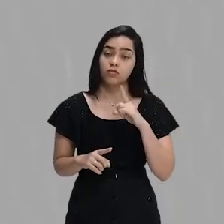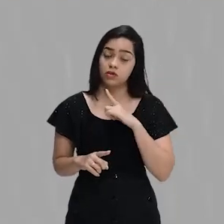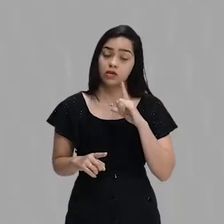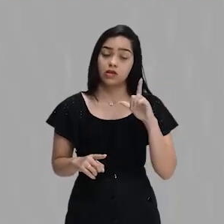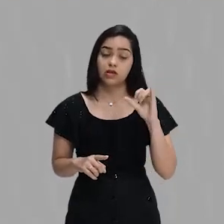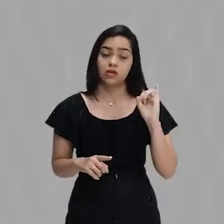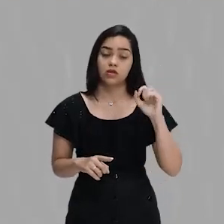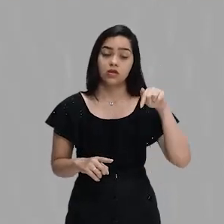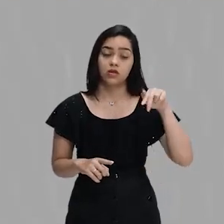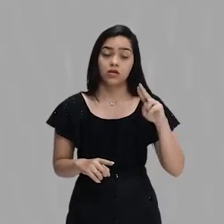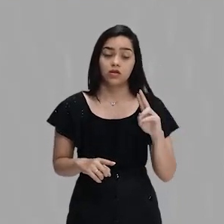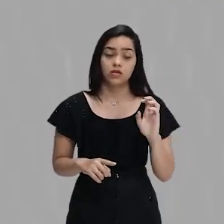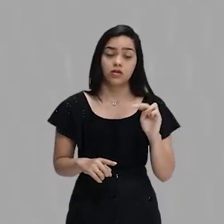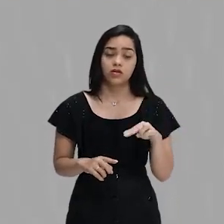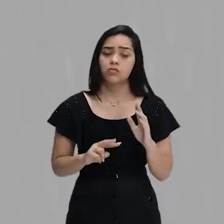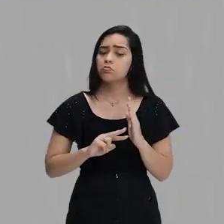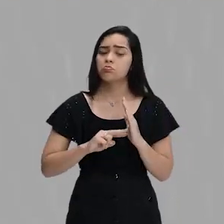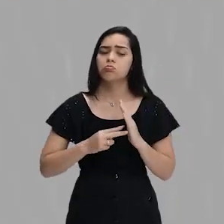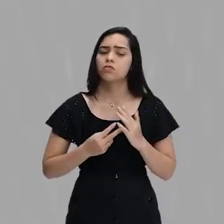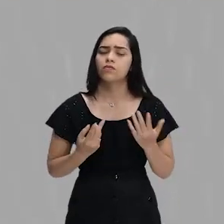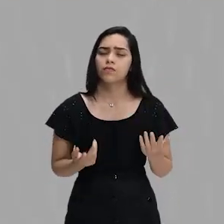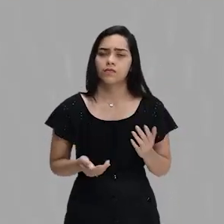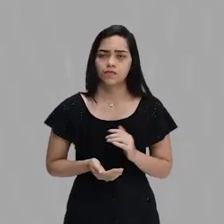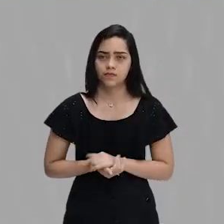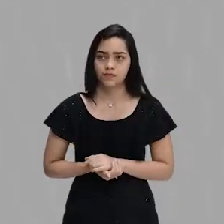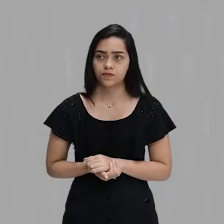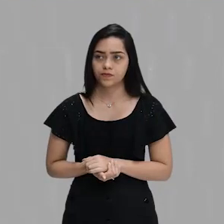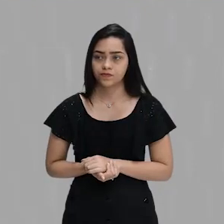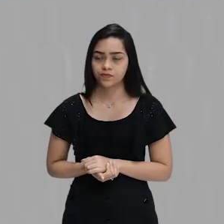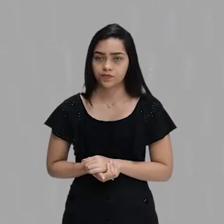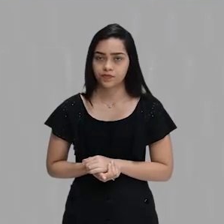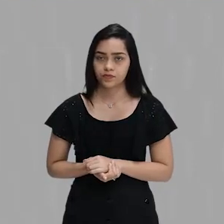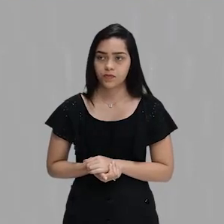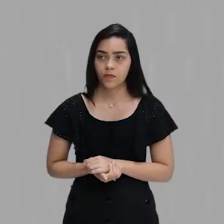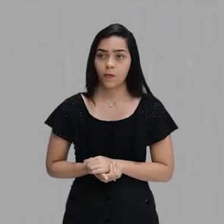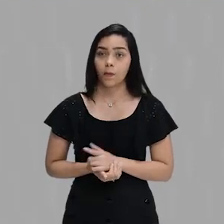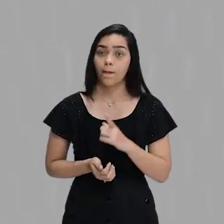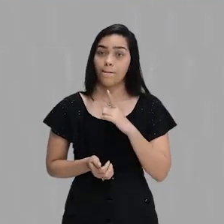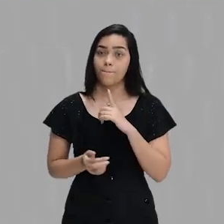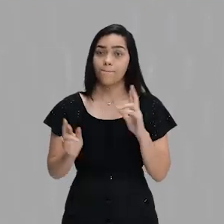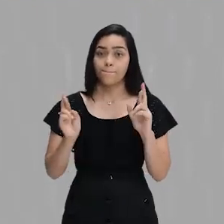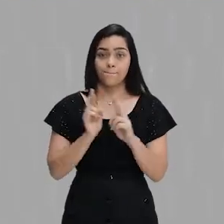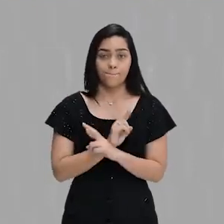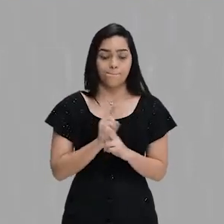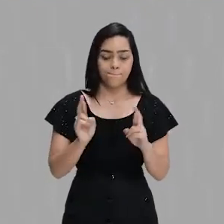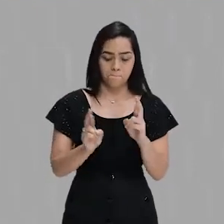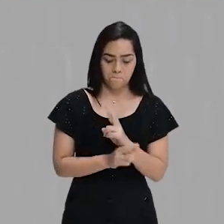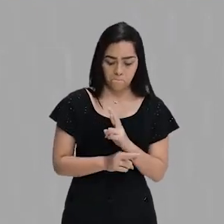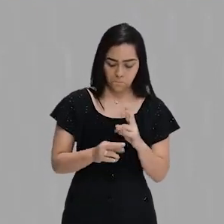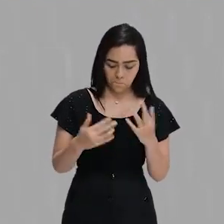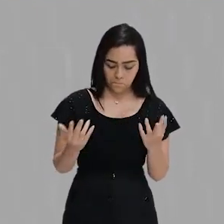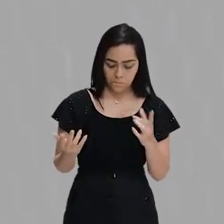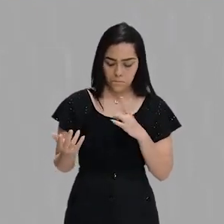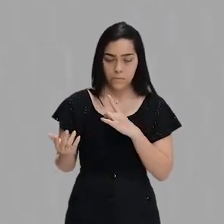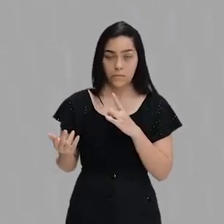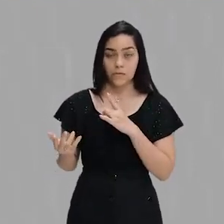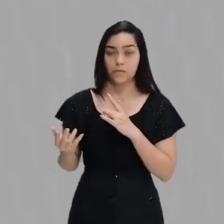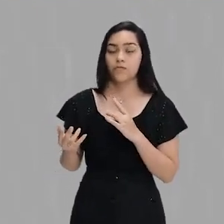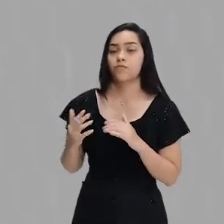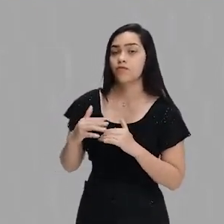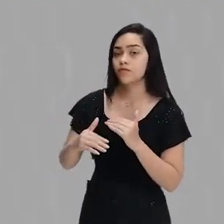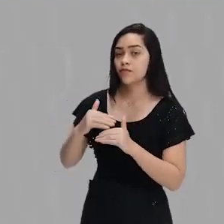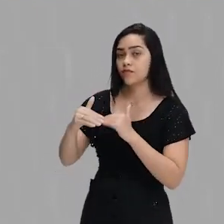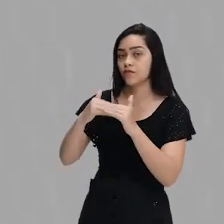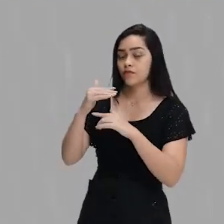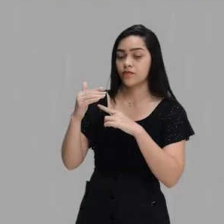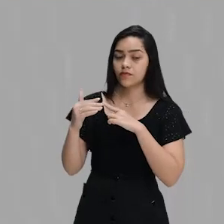líquen. O que é um líquen? O líquen, pessoal, é uma relação que, neste processo, existe